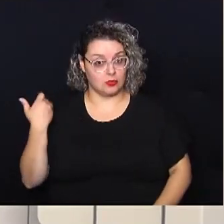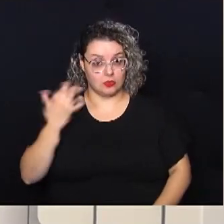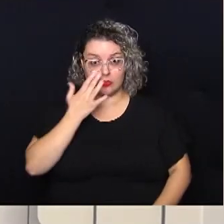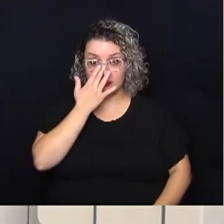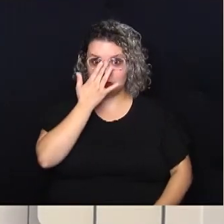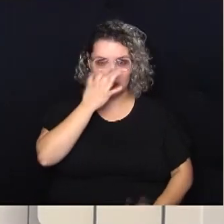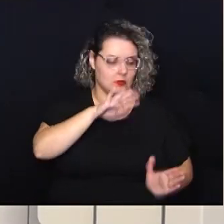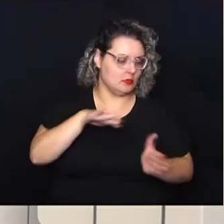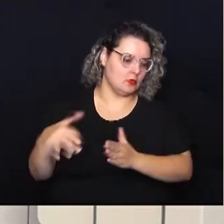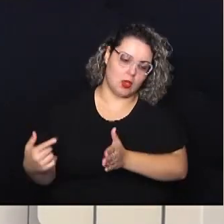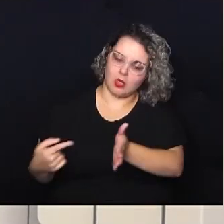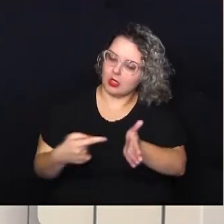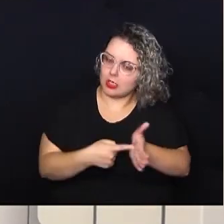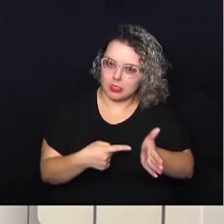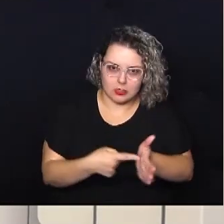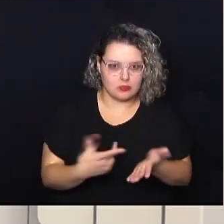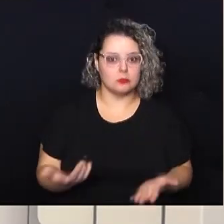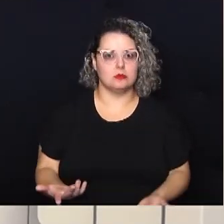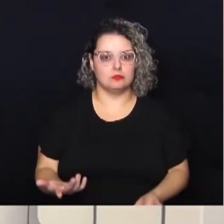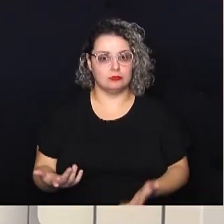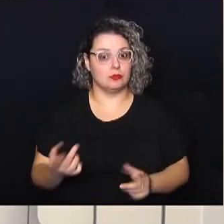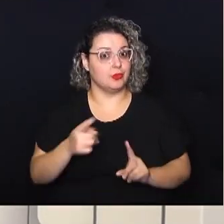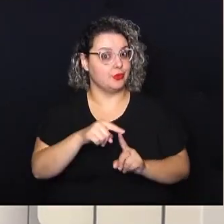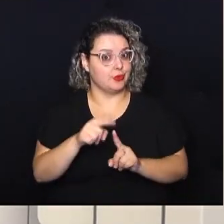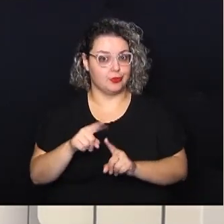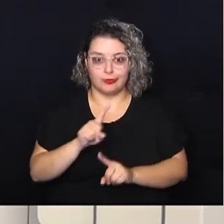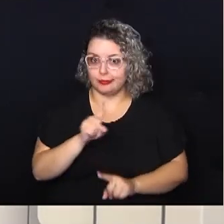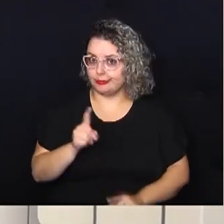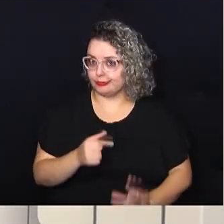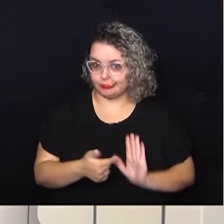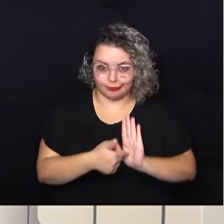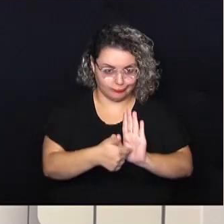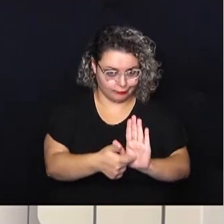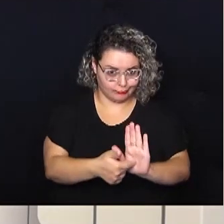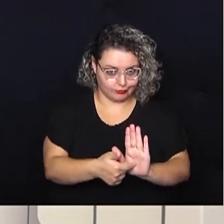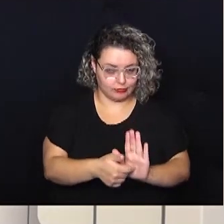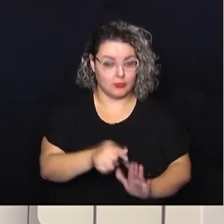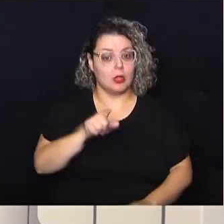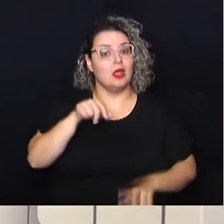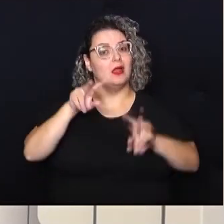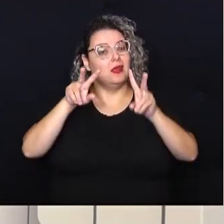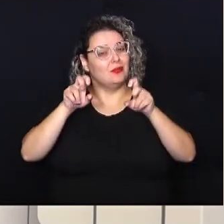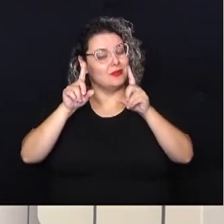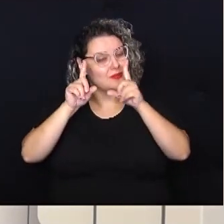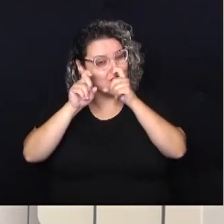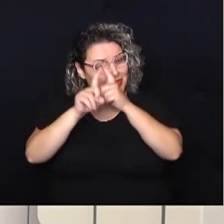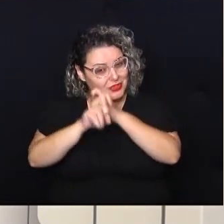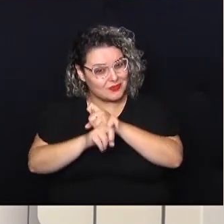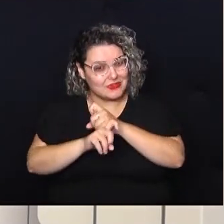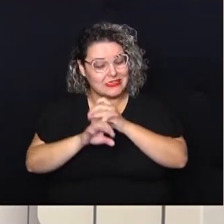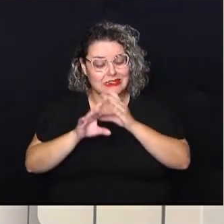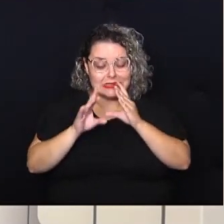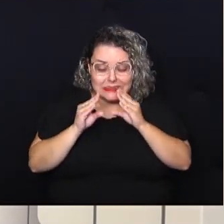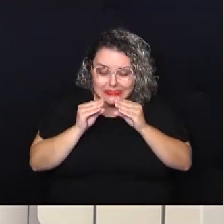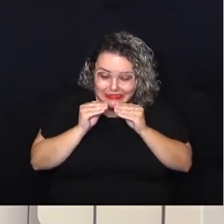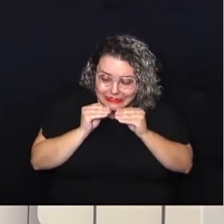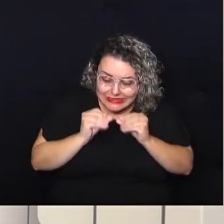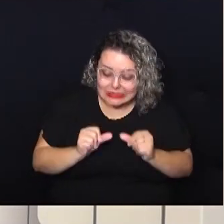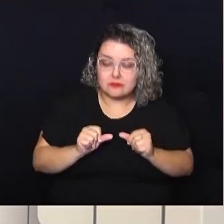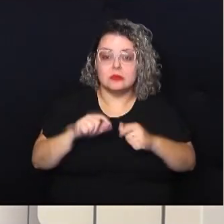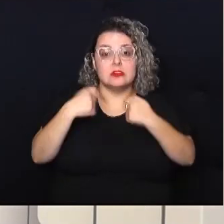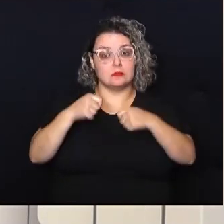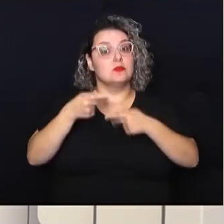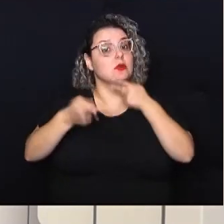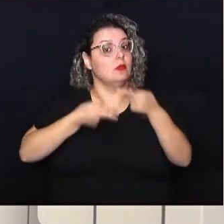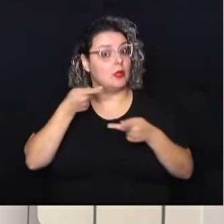as denúncias e casos que não aparecem. É um tema delicado, difícil, mas que precisa ser